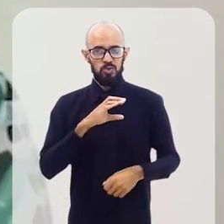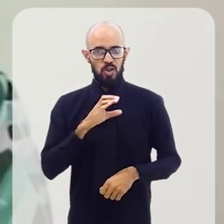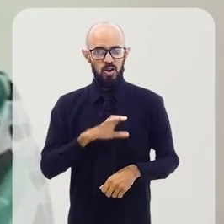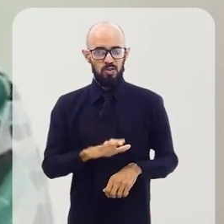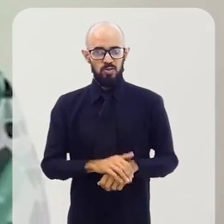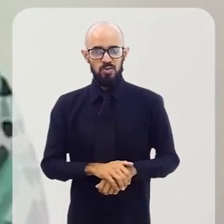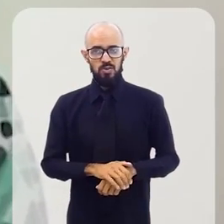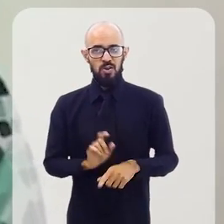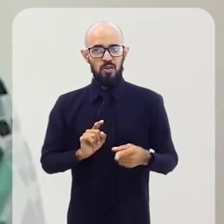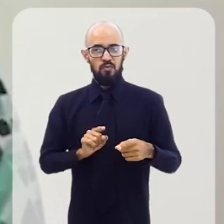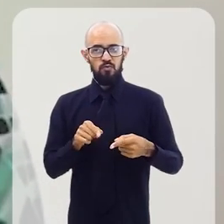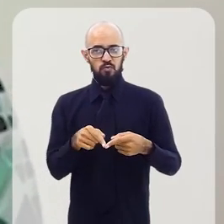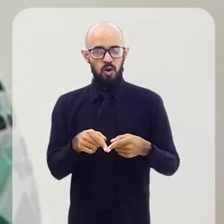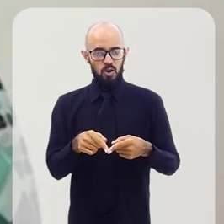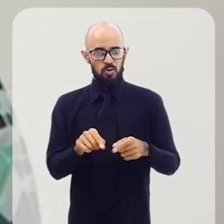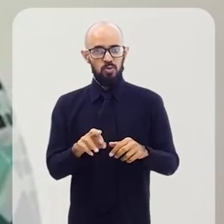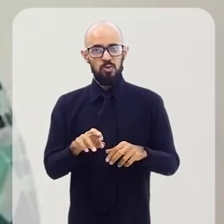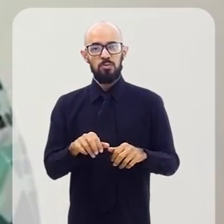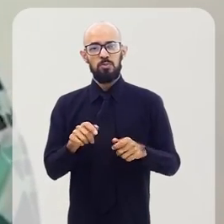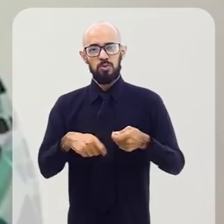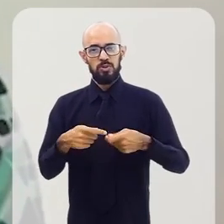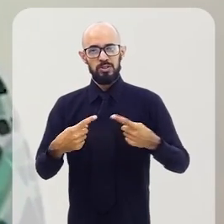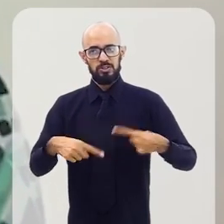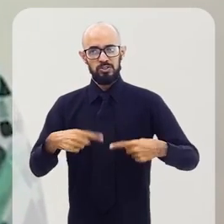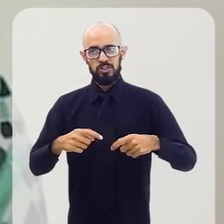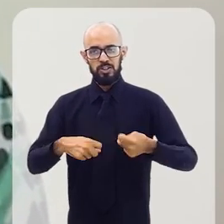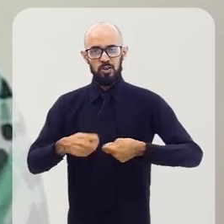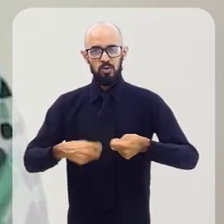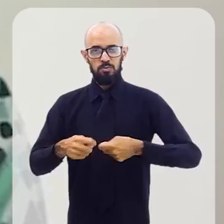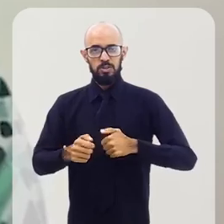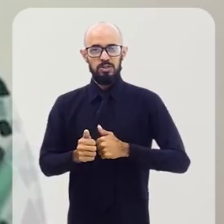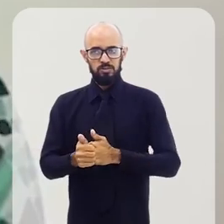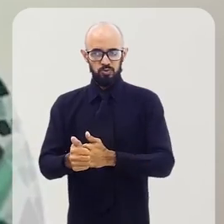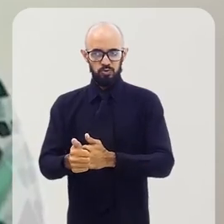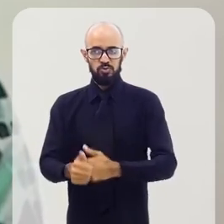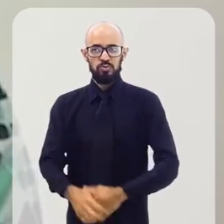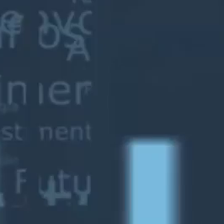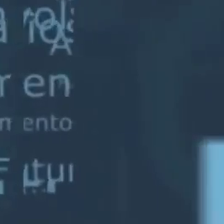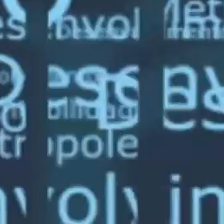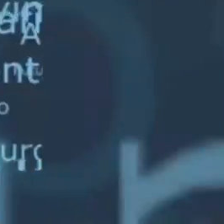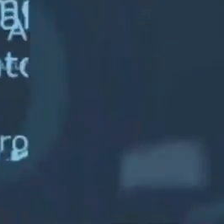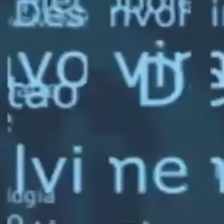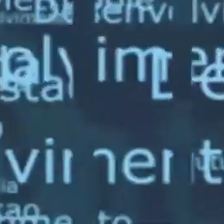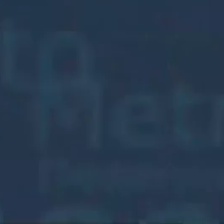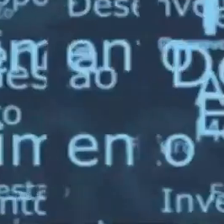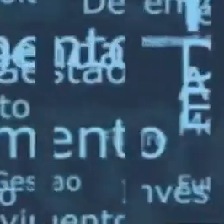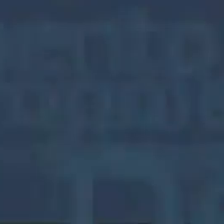rápido intervalo e voltamos já. Rio em Foco aqui, política e economia caminham juntas.